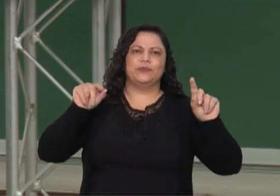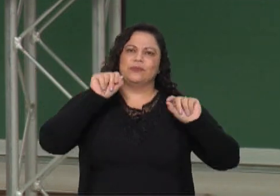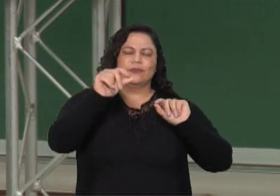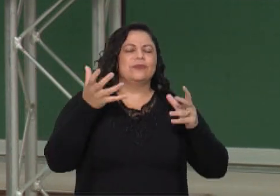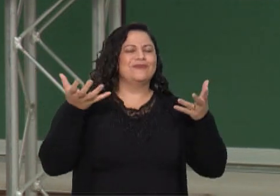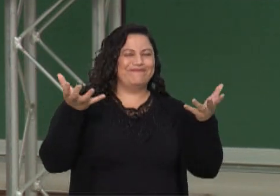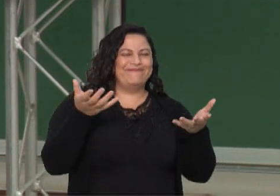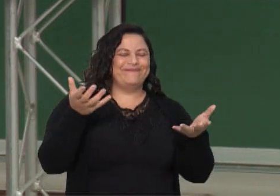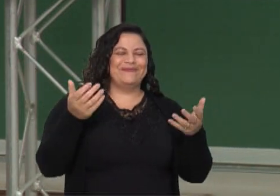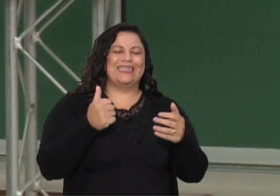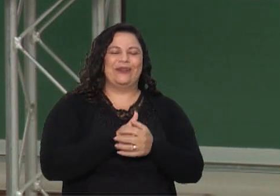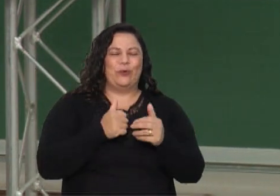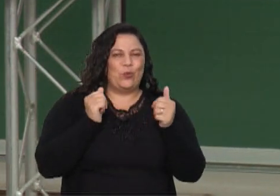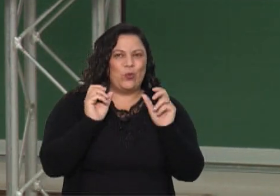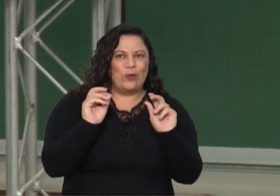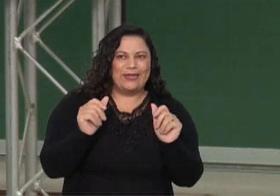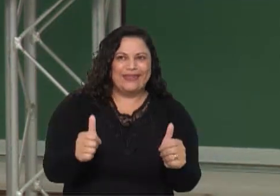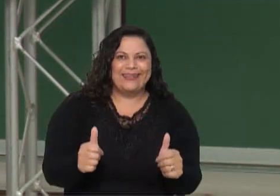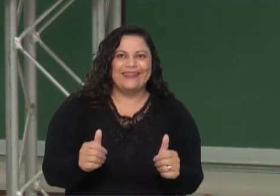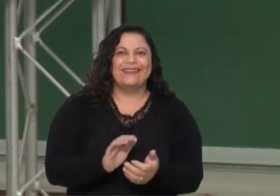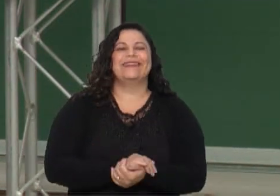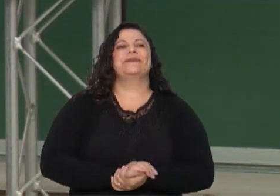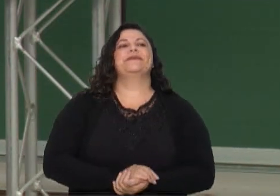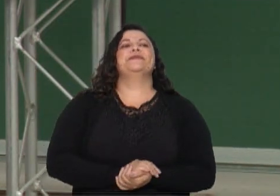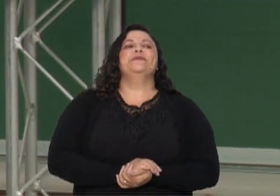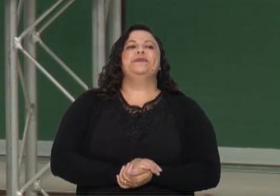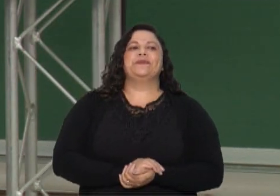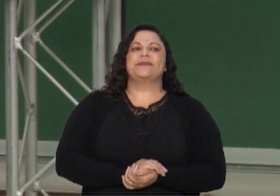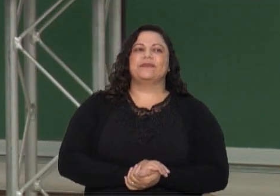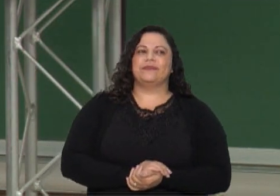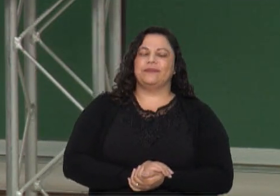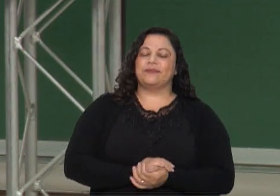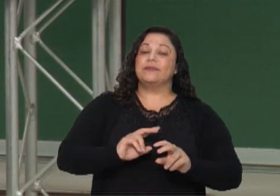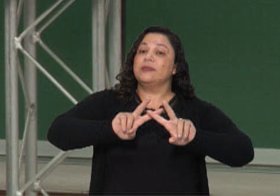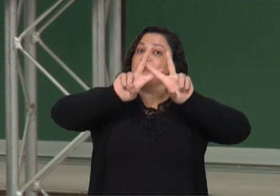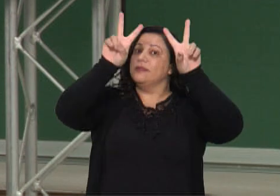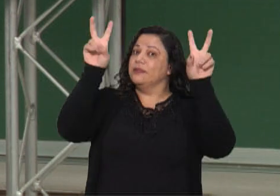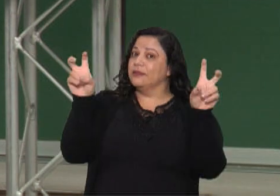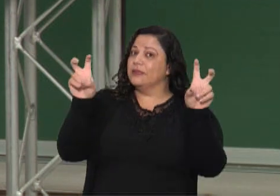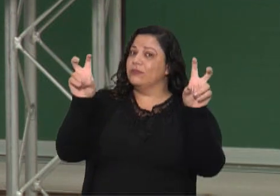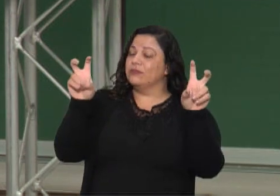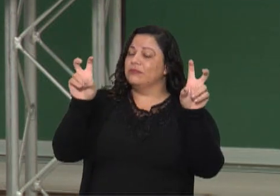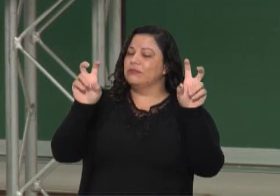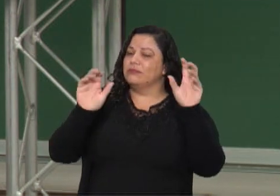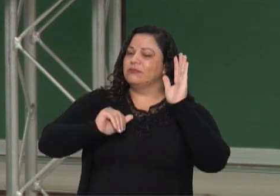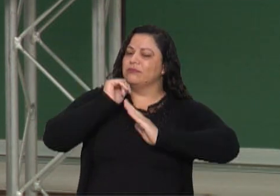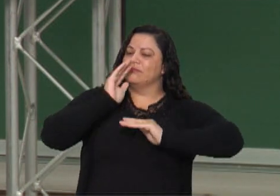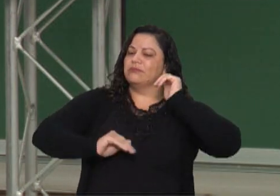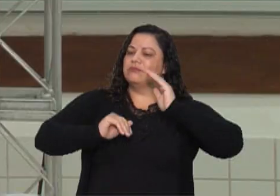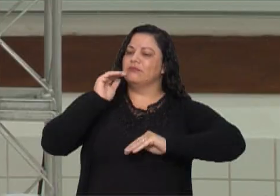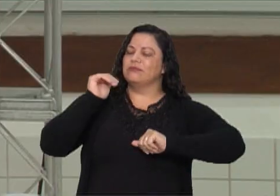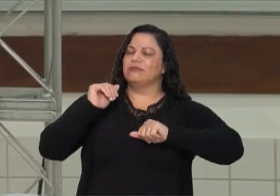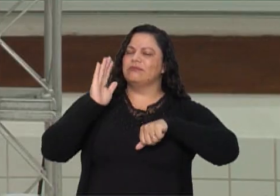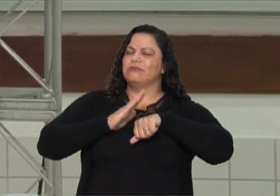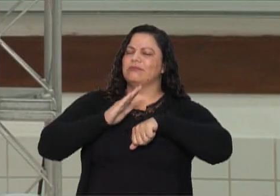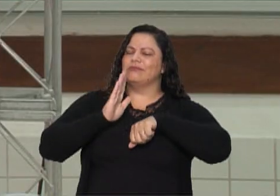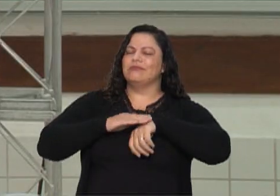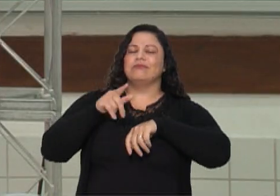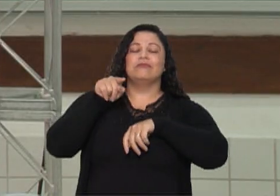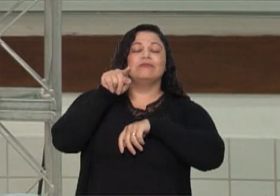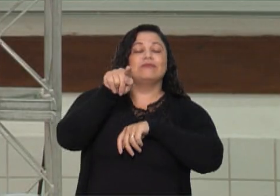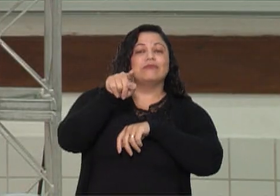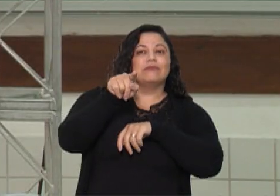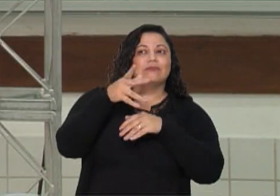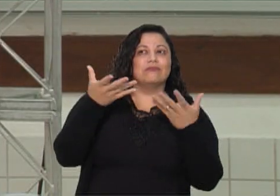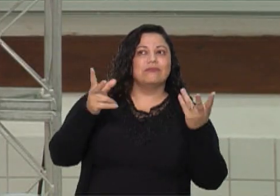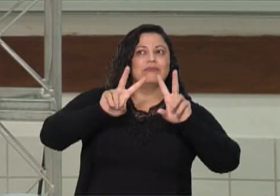trabalho, certo? Vai colar. Dê um título à produção. Então, pessoal, depois de tudo pronto, você